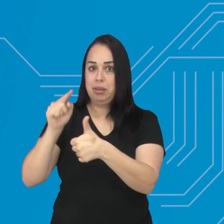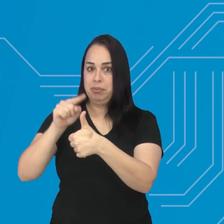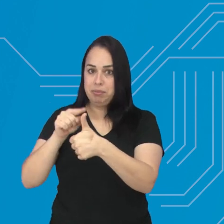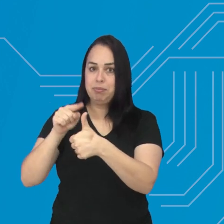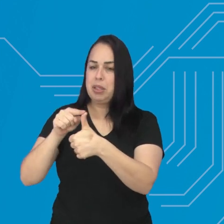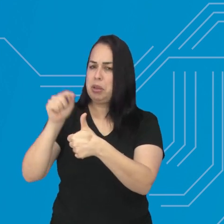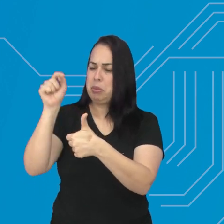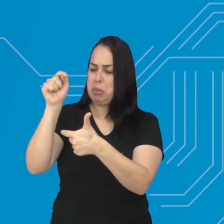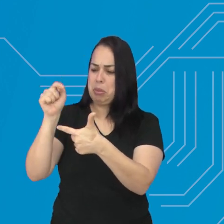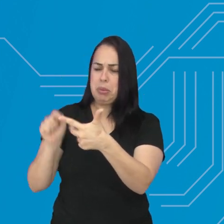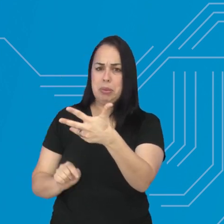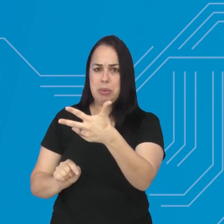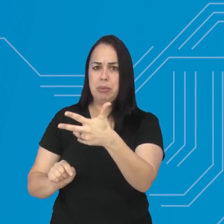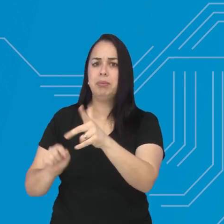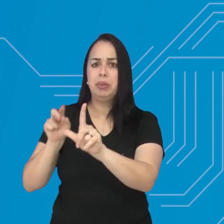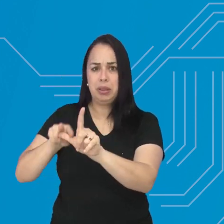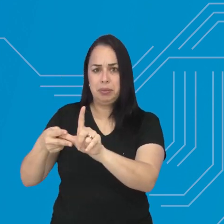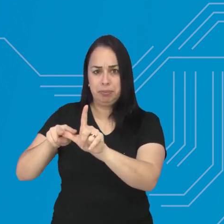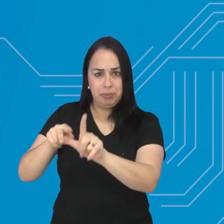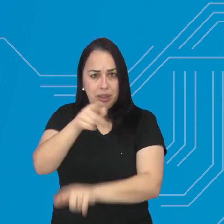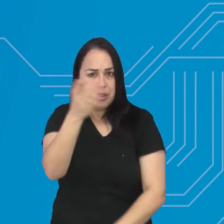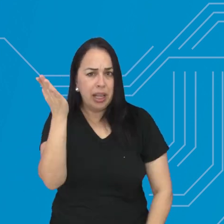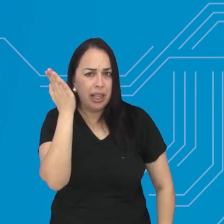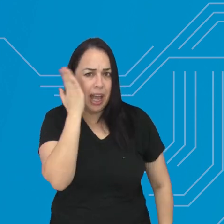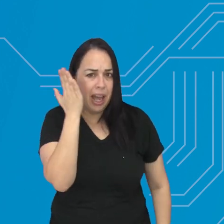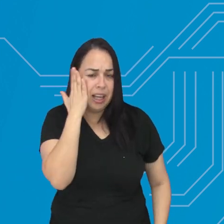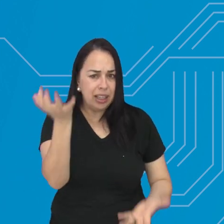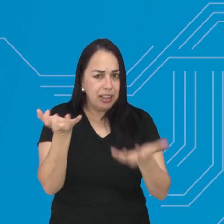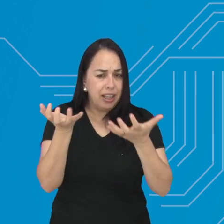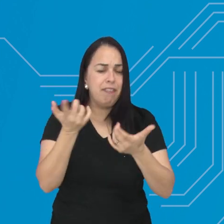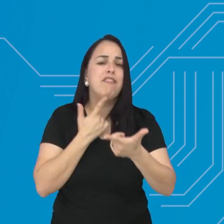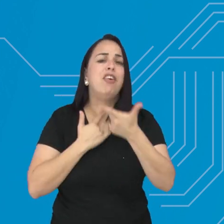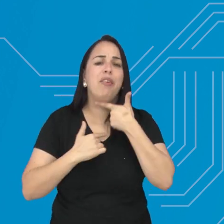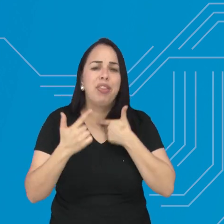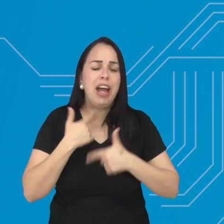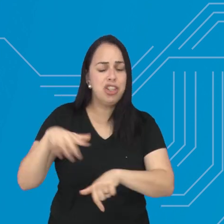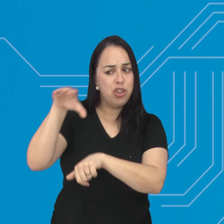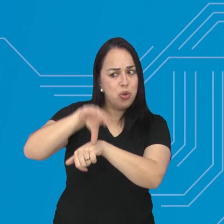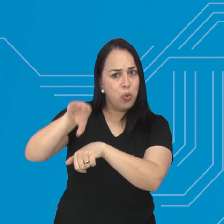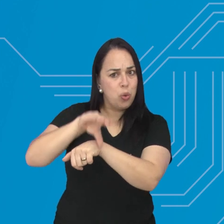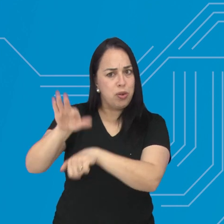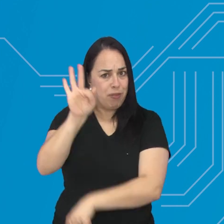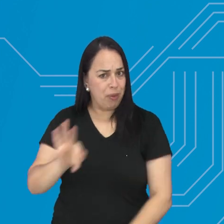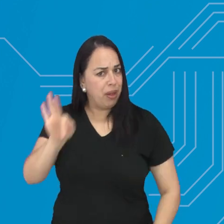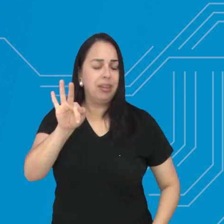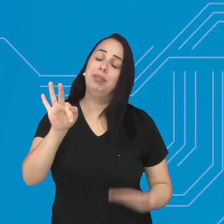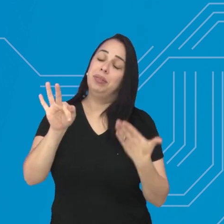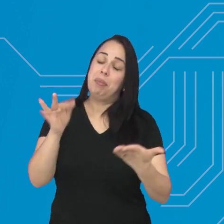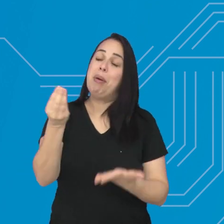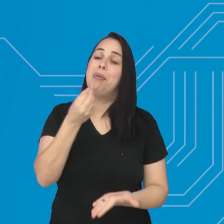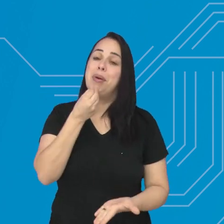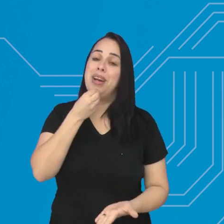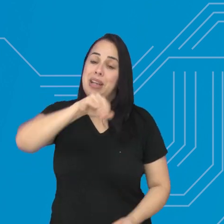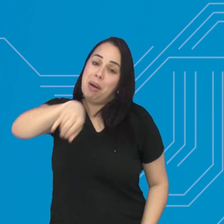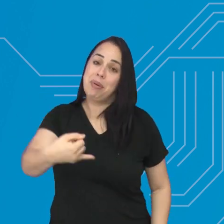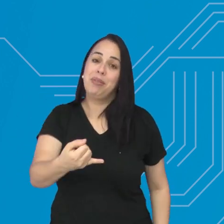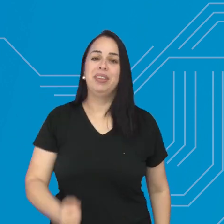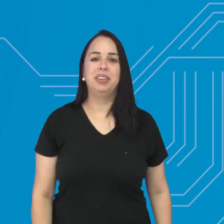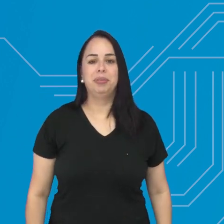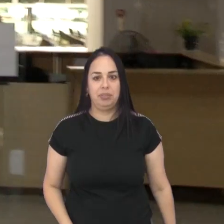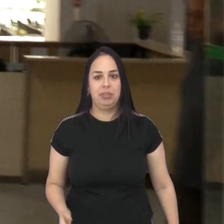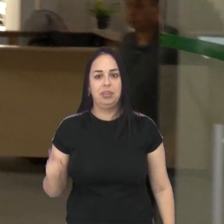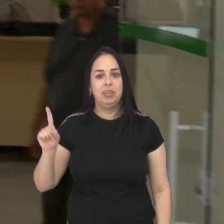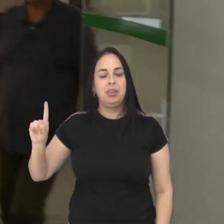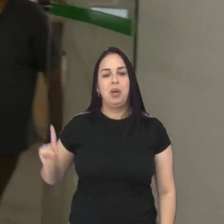incluindo bacharelado e licenciatura. Está pensando em se capacitar ou sonha em fazer um curso superior? Tá aí uma ótima